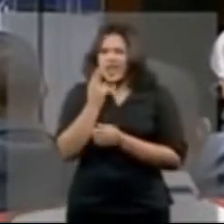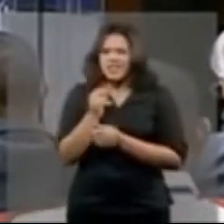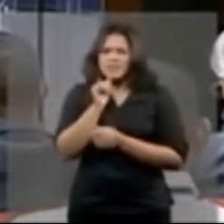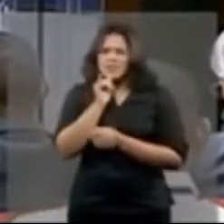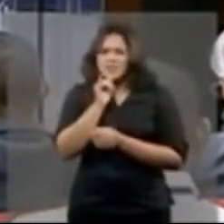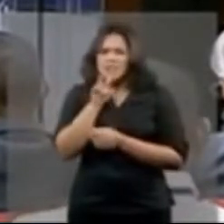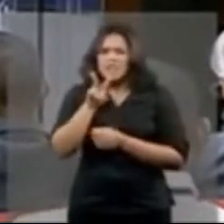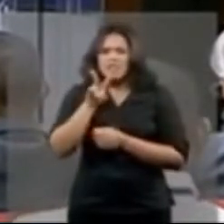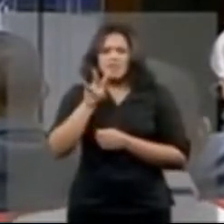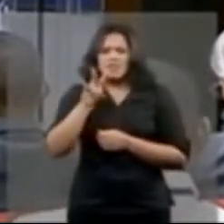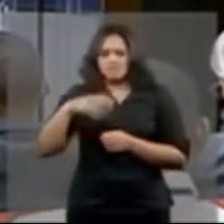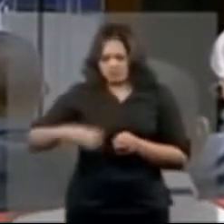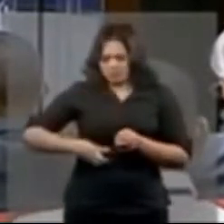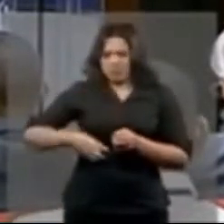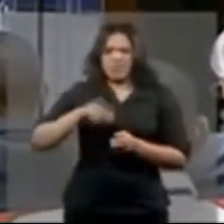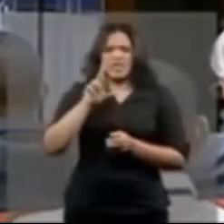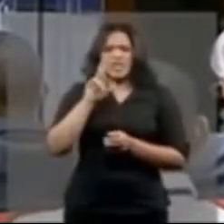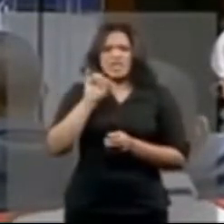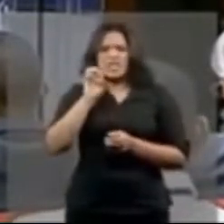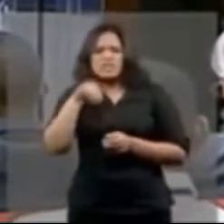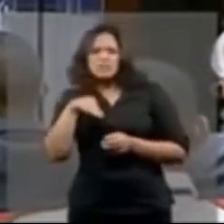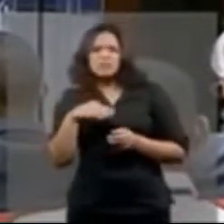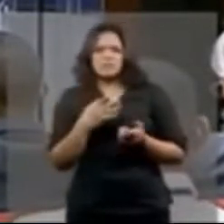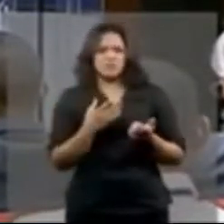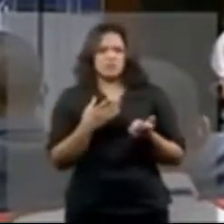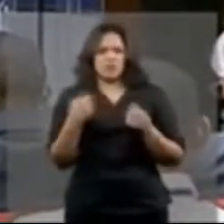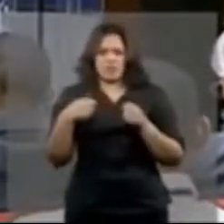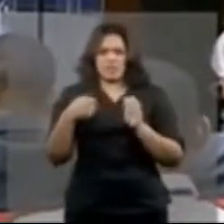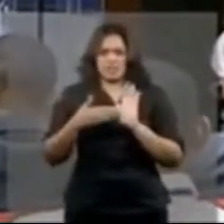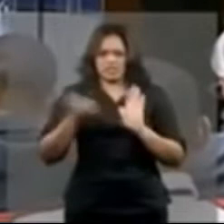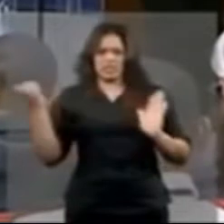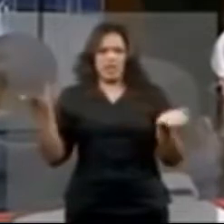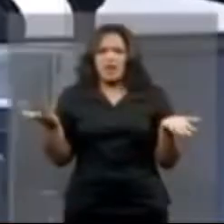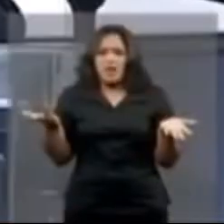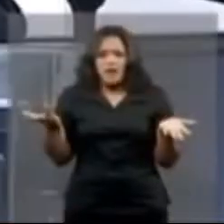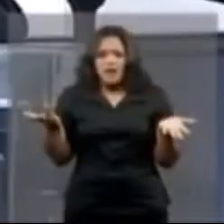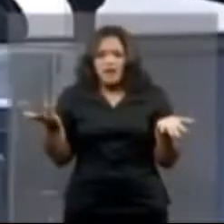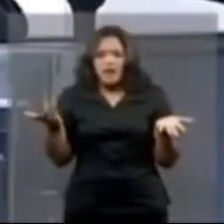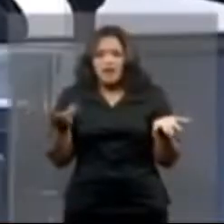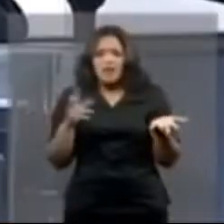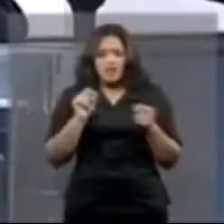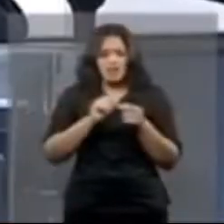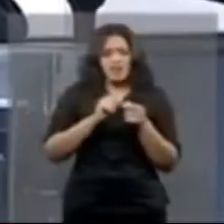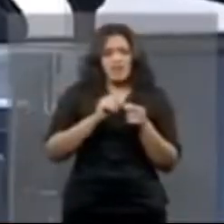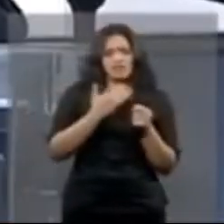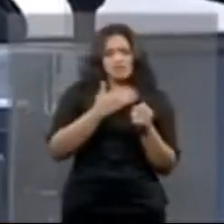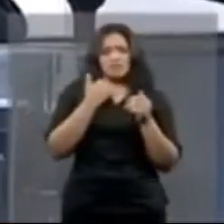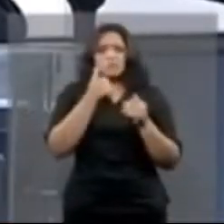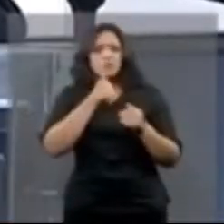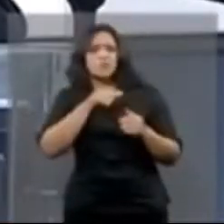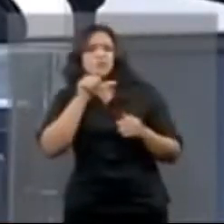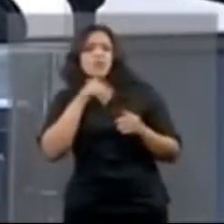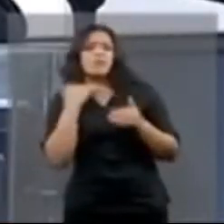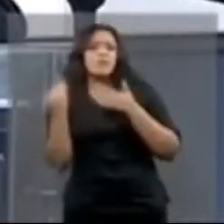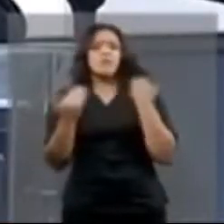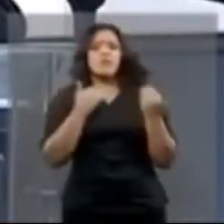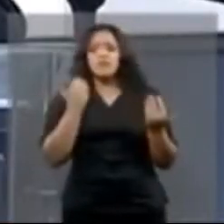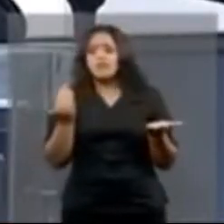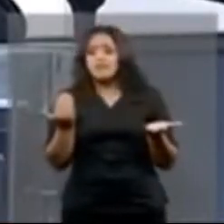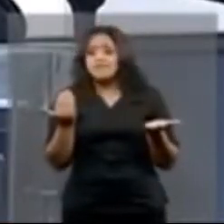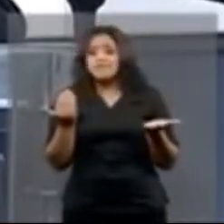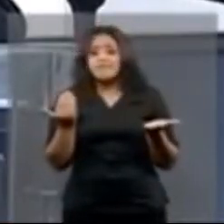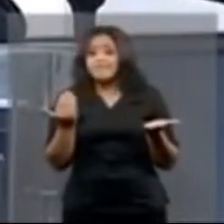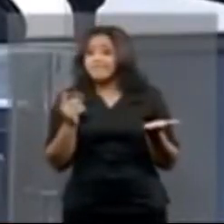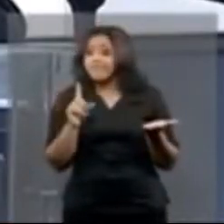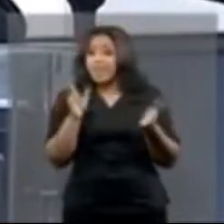vesícula biliar, de um rim, de um adendo que precisamos extirpar, que está causando a morte das mulheres. O foco